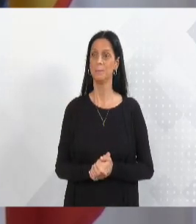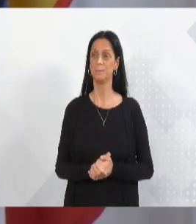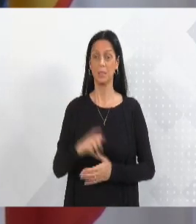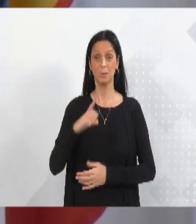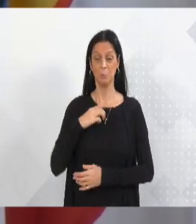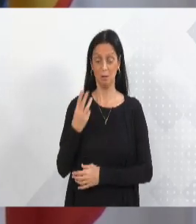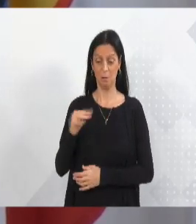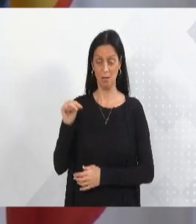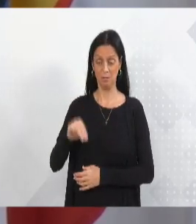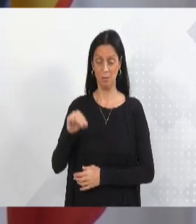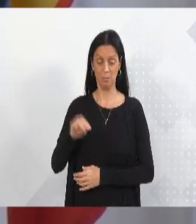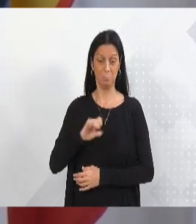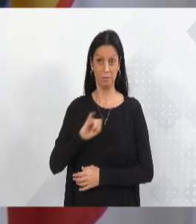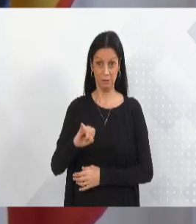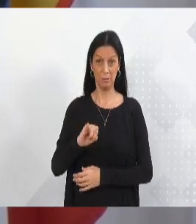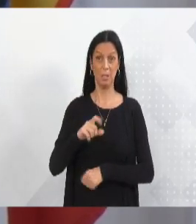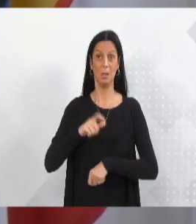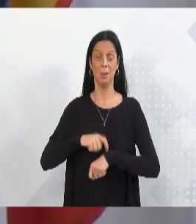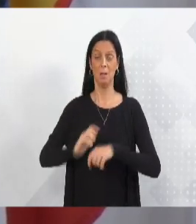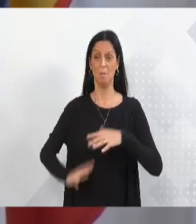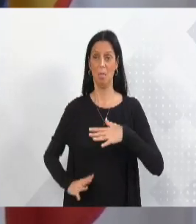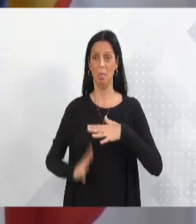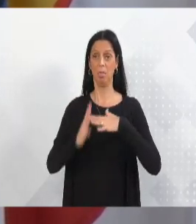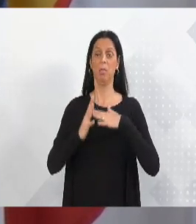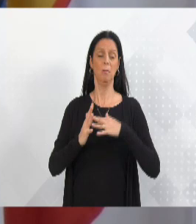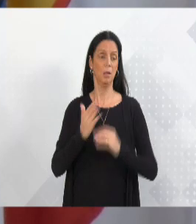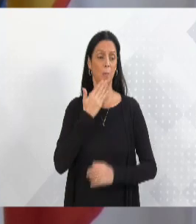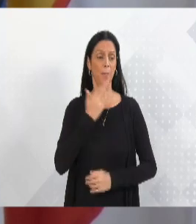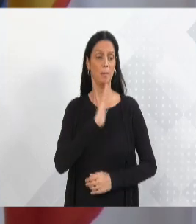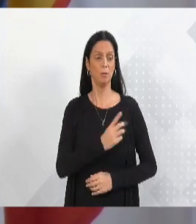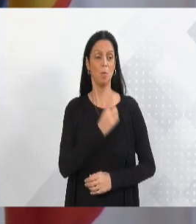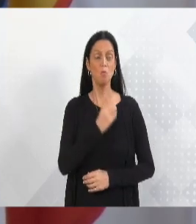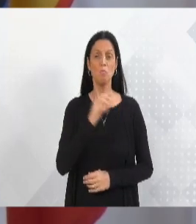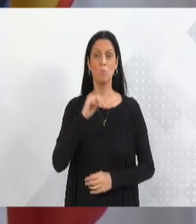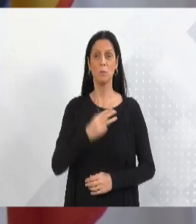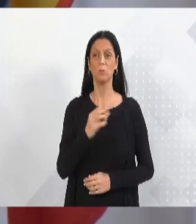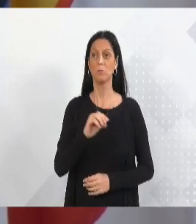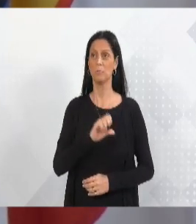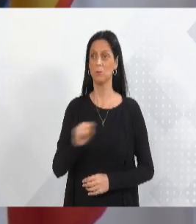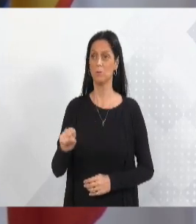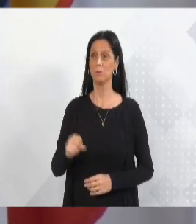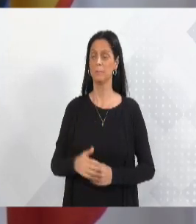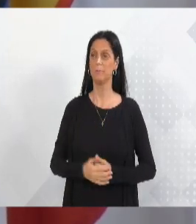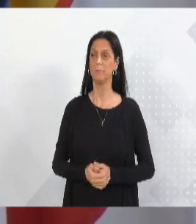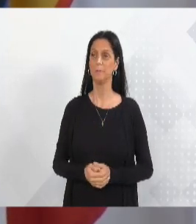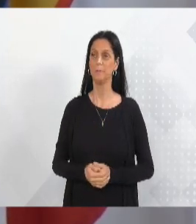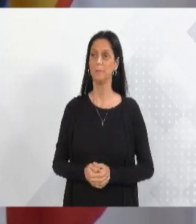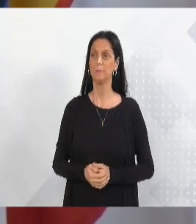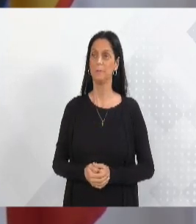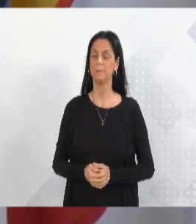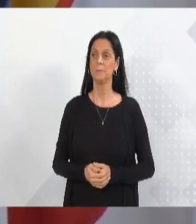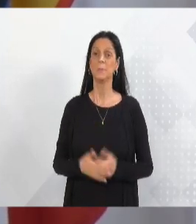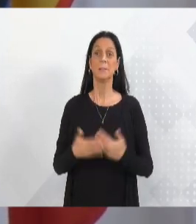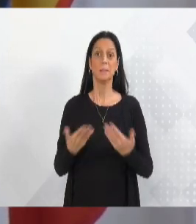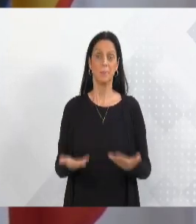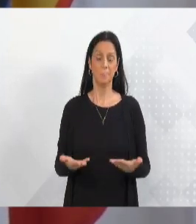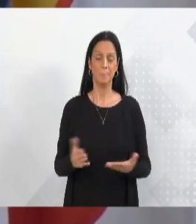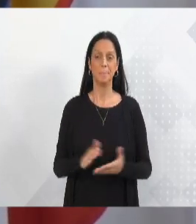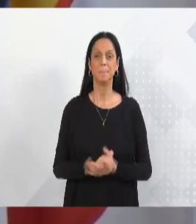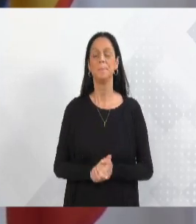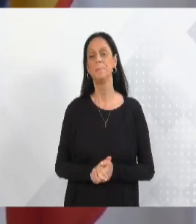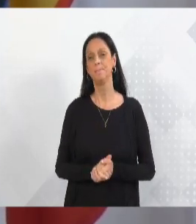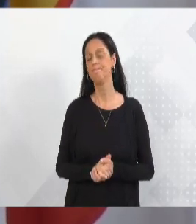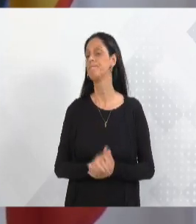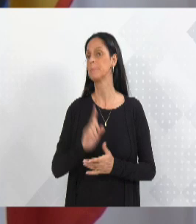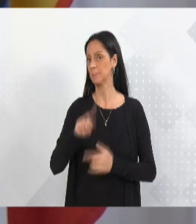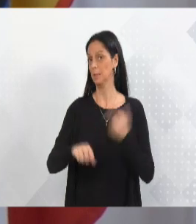aqui, se porventura extrapolar, já solicito a Vossa Excelência mais 1 minuto e meio na sequência da minha fala, devido à parte. Enfim, é